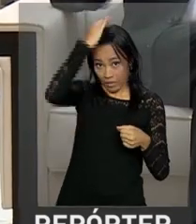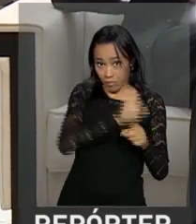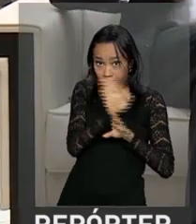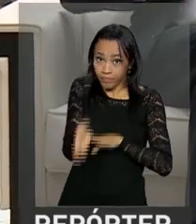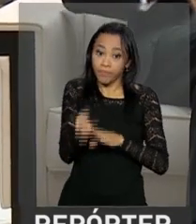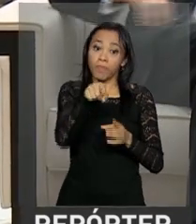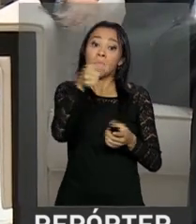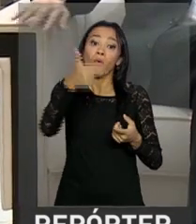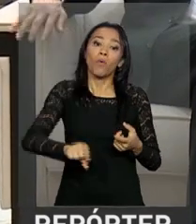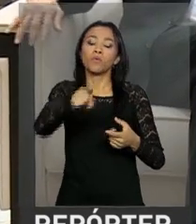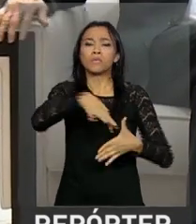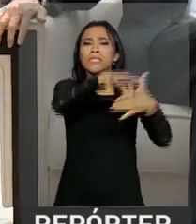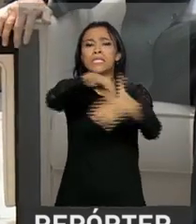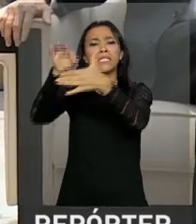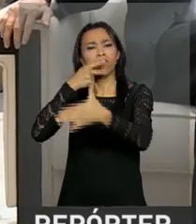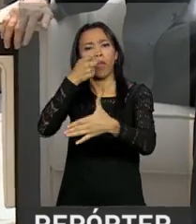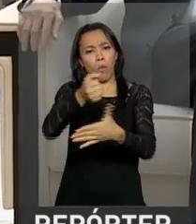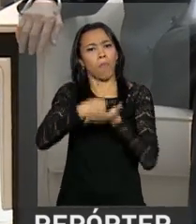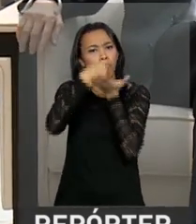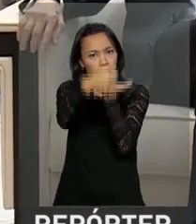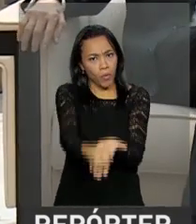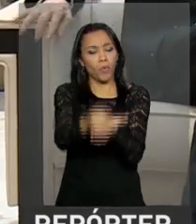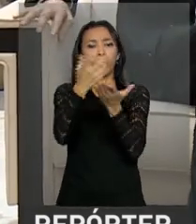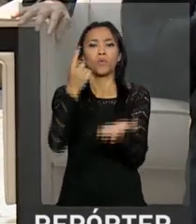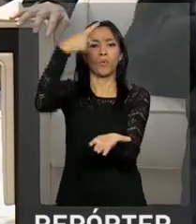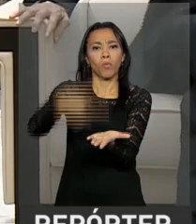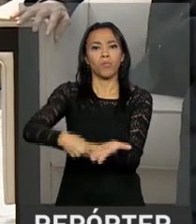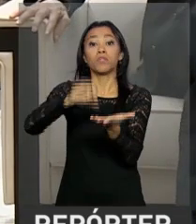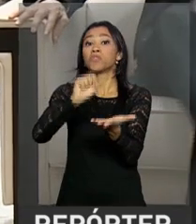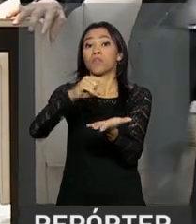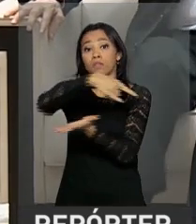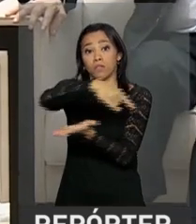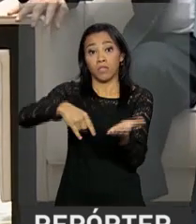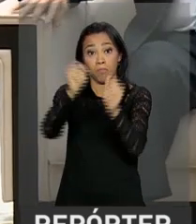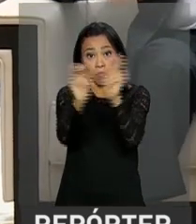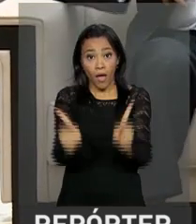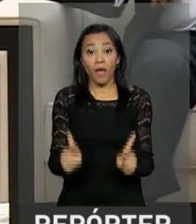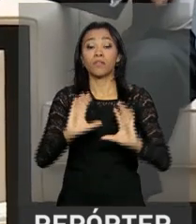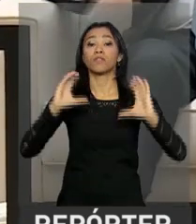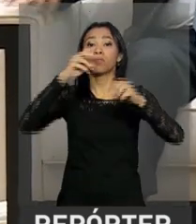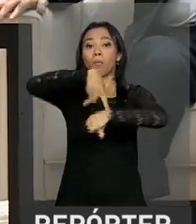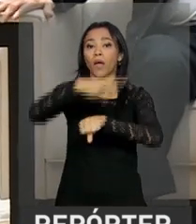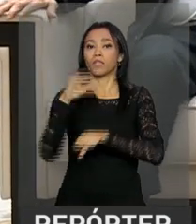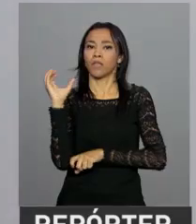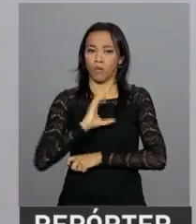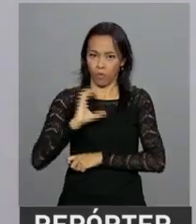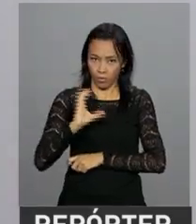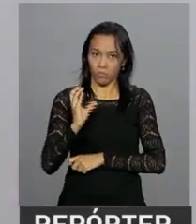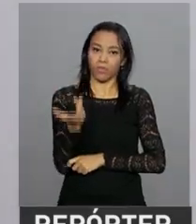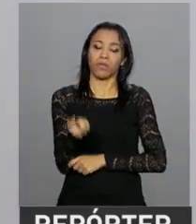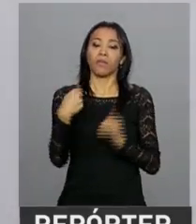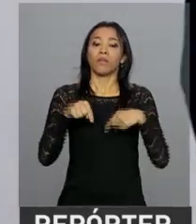Rajoy, os líderes manifestaram apoio ao acordo de paz na Colômbia e também trocaram convites de visitas oficiais.